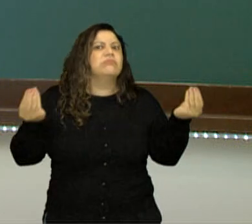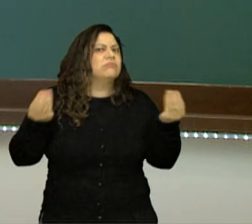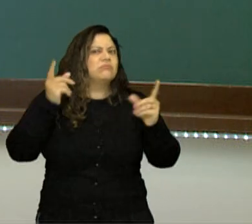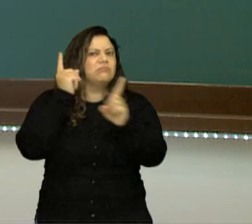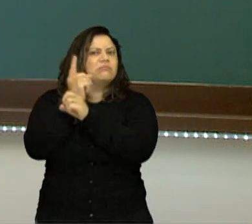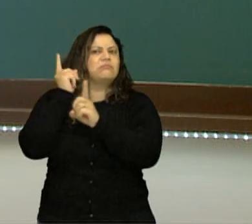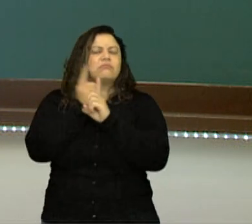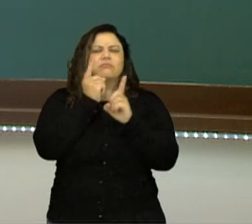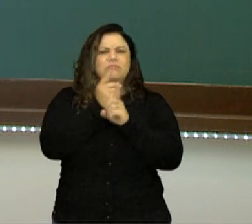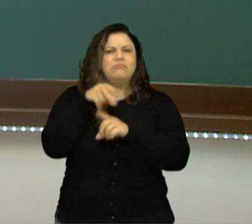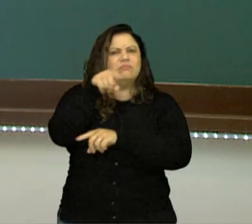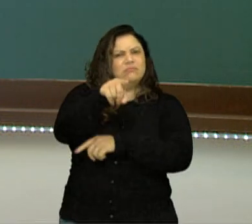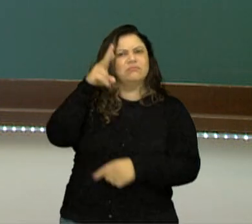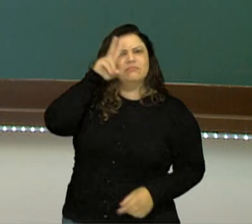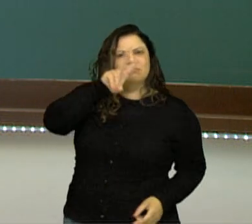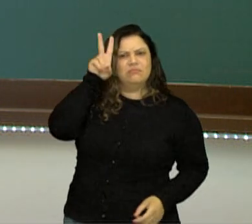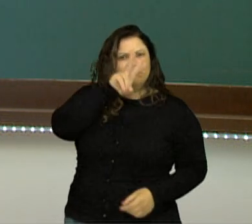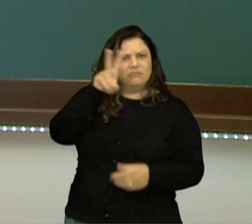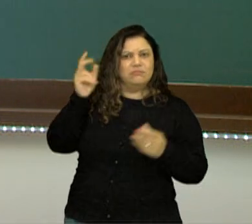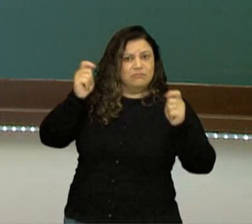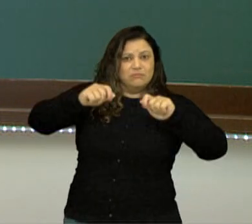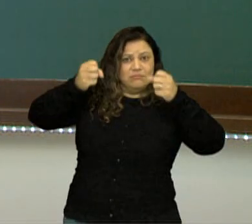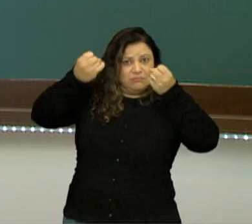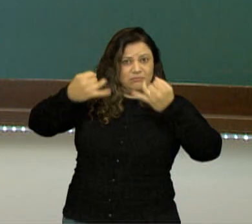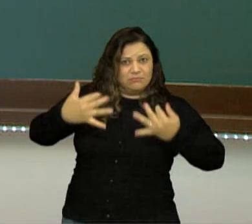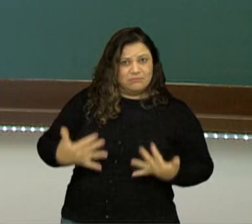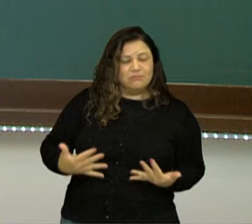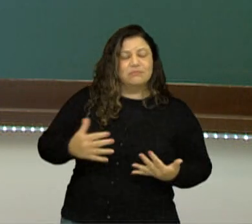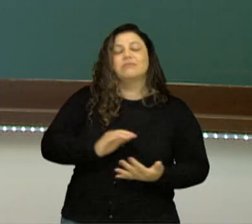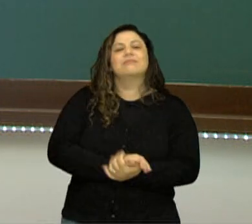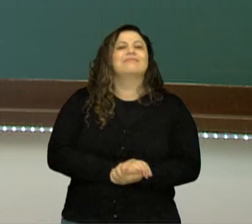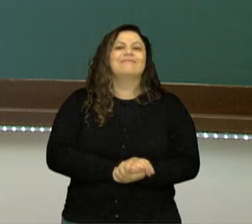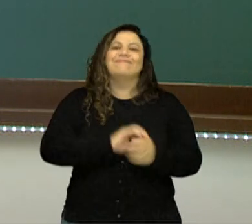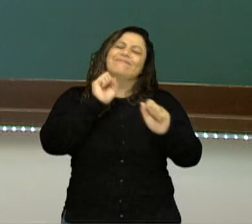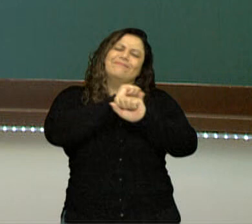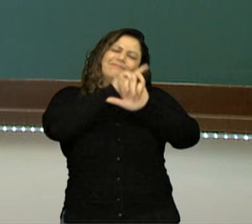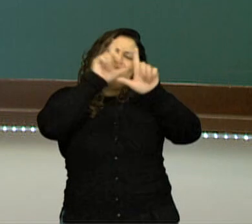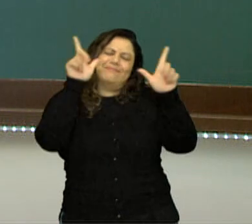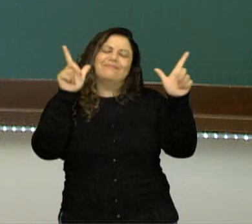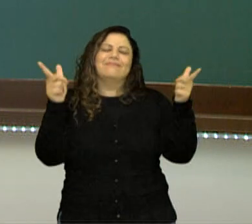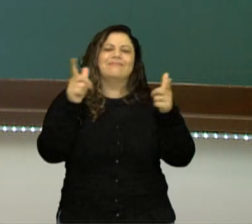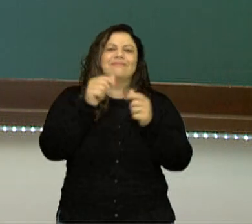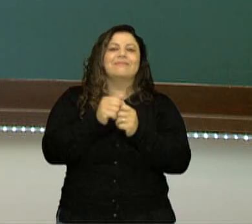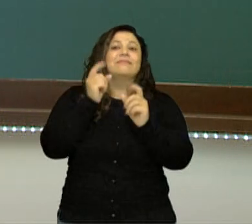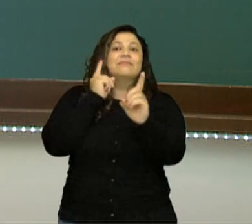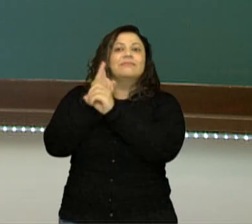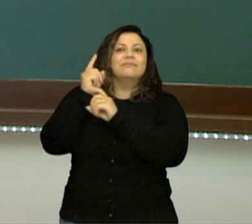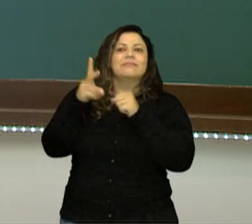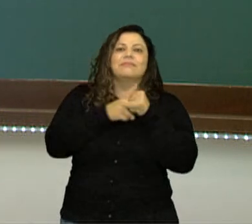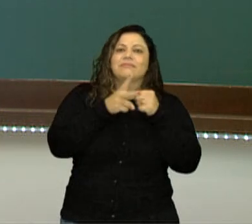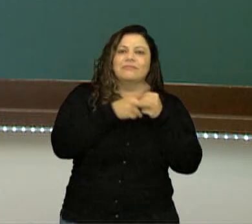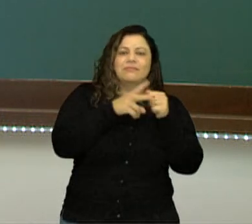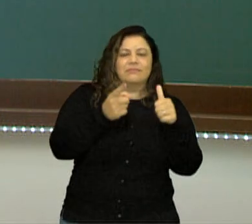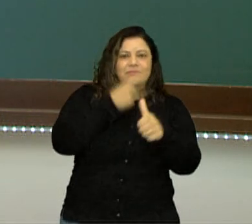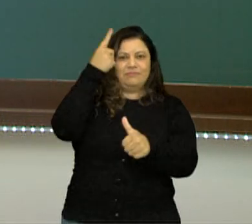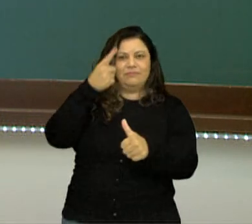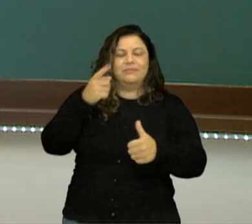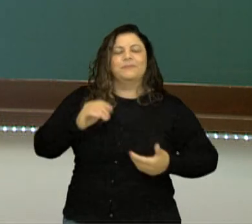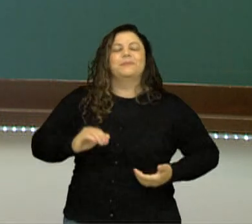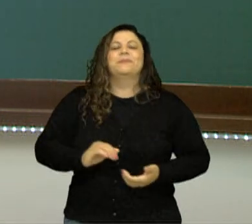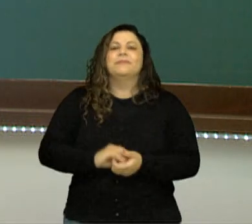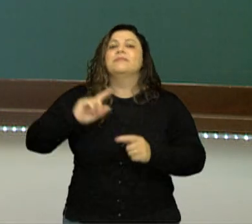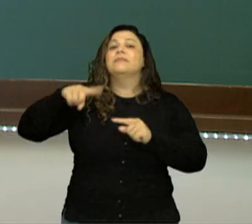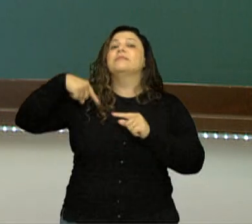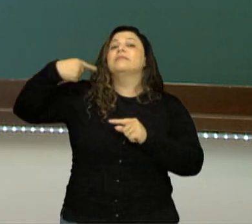encontrar as vozes? Vocês lembram? Pode falar? Ah, claro, encontraram o verbo primeiro. Uma boa. Isso aí. Primeiro encontrou o verbo.